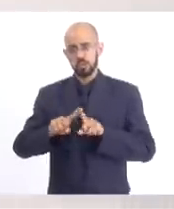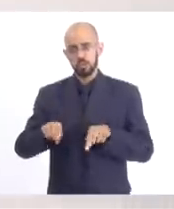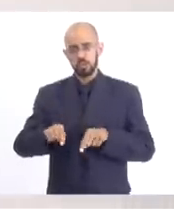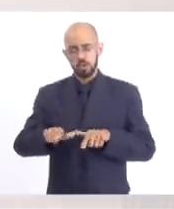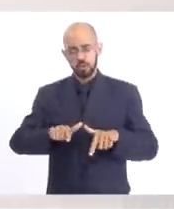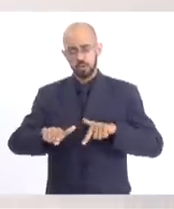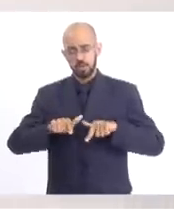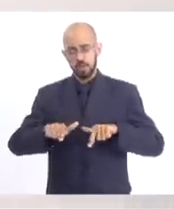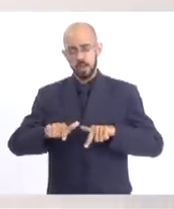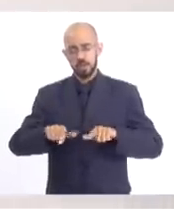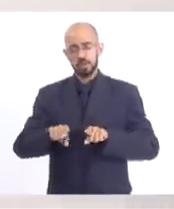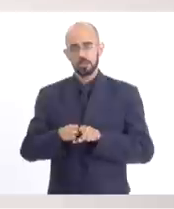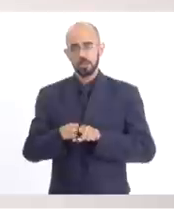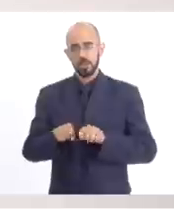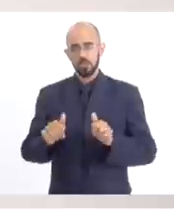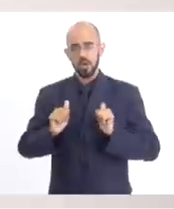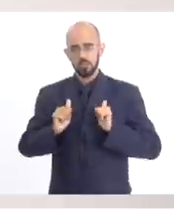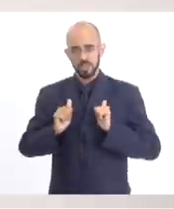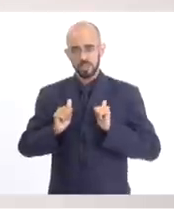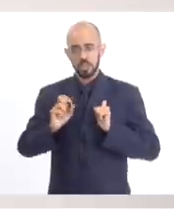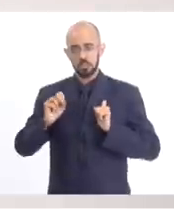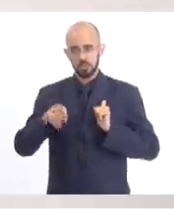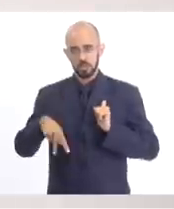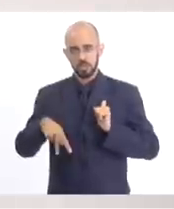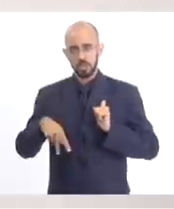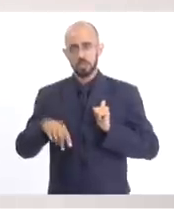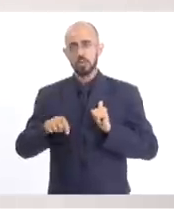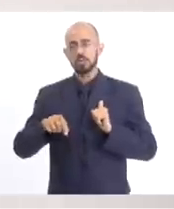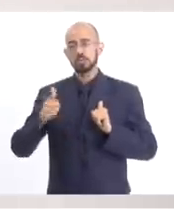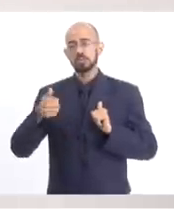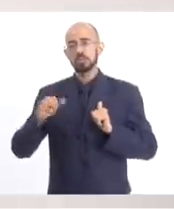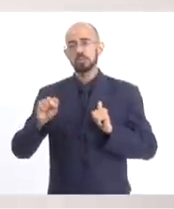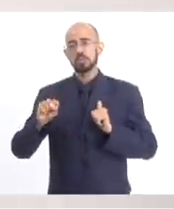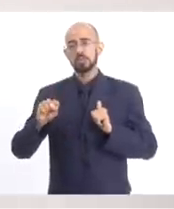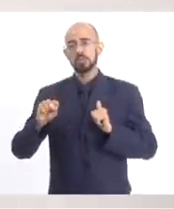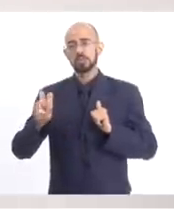de, dos oficiais, de 185